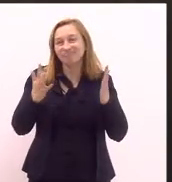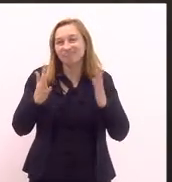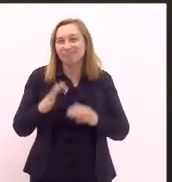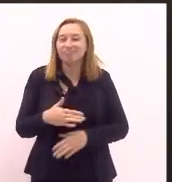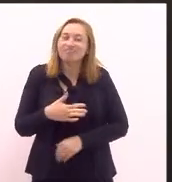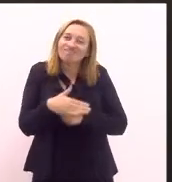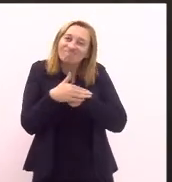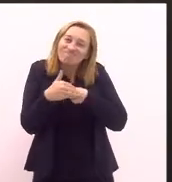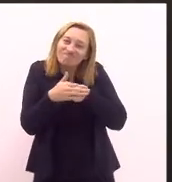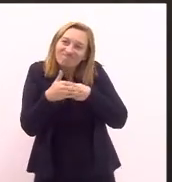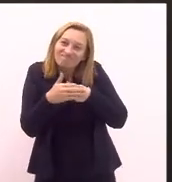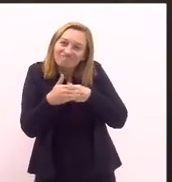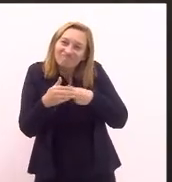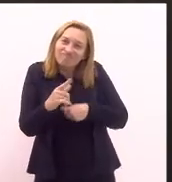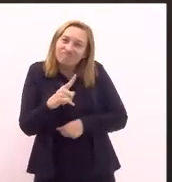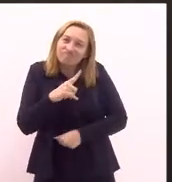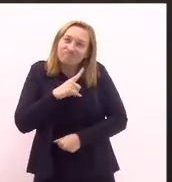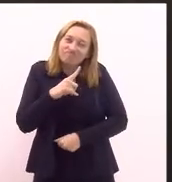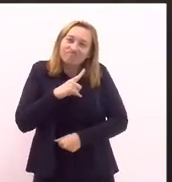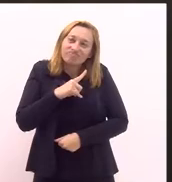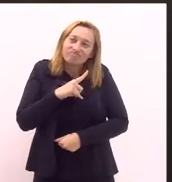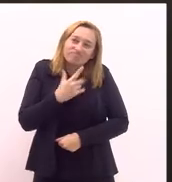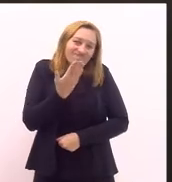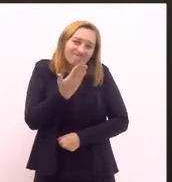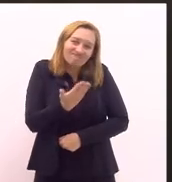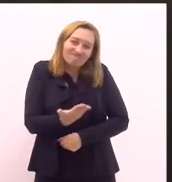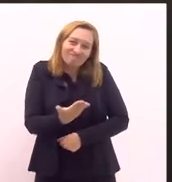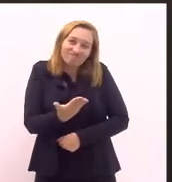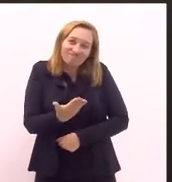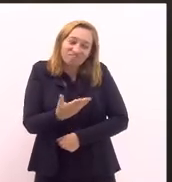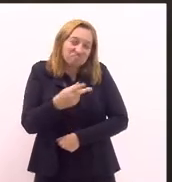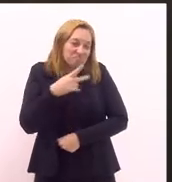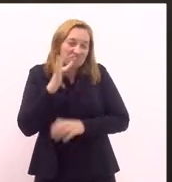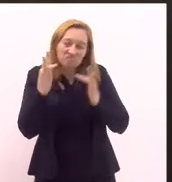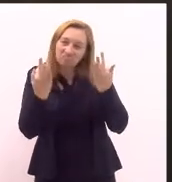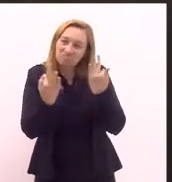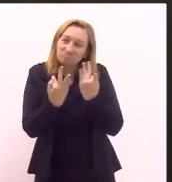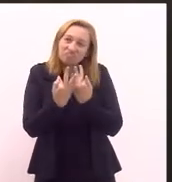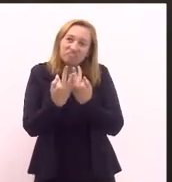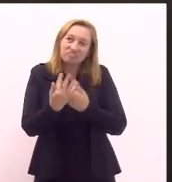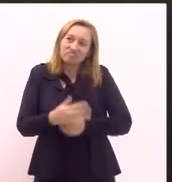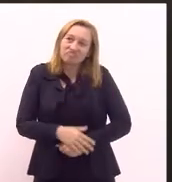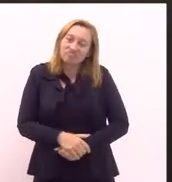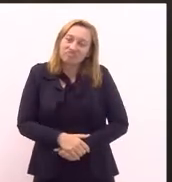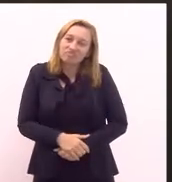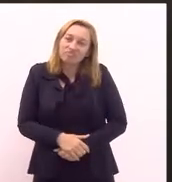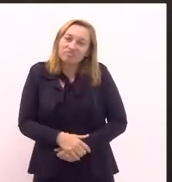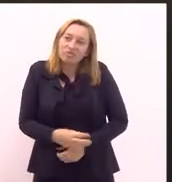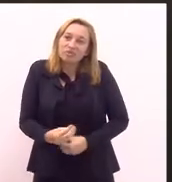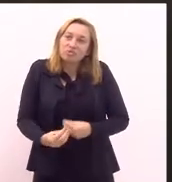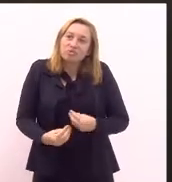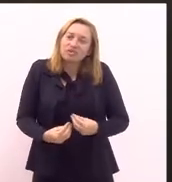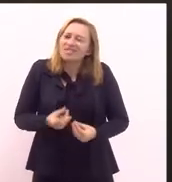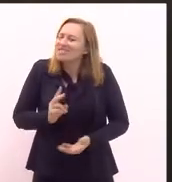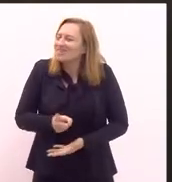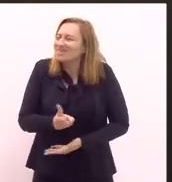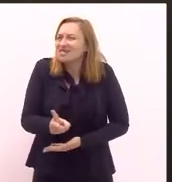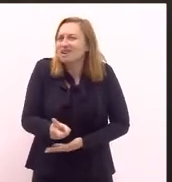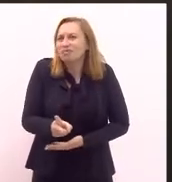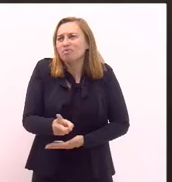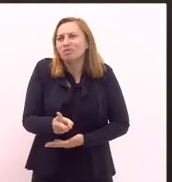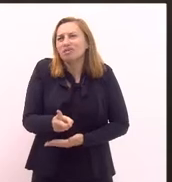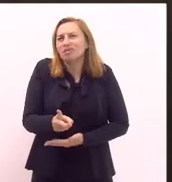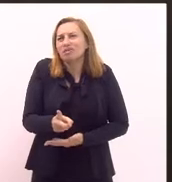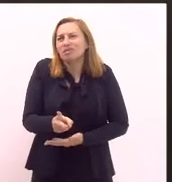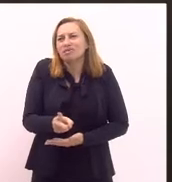o carinho que eu tenho por ela pela família o meu desde sempre fui